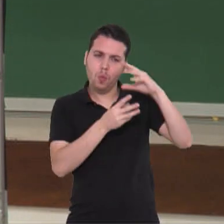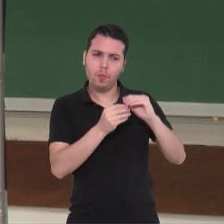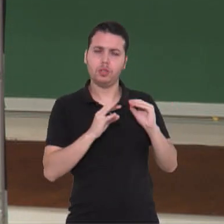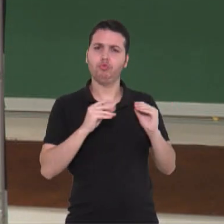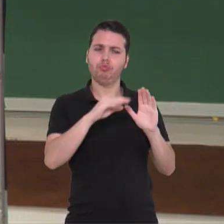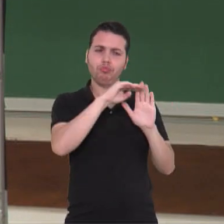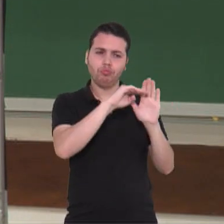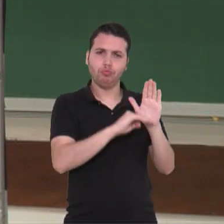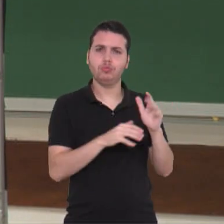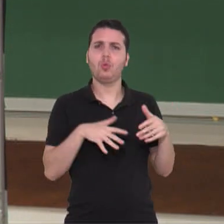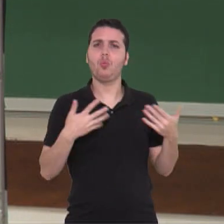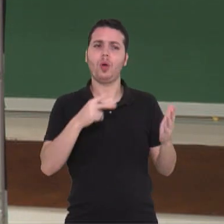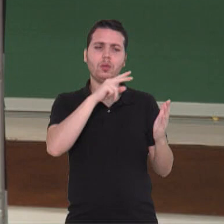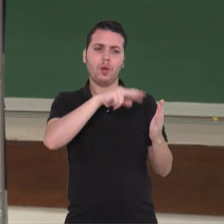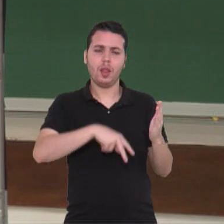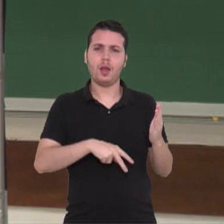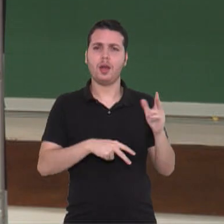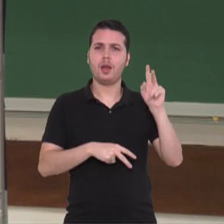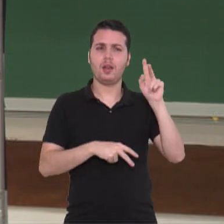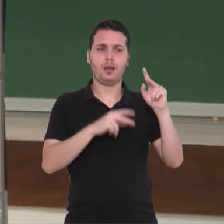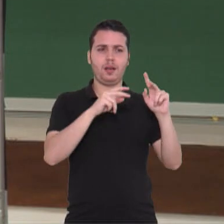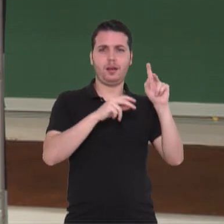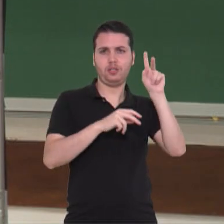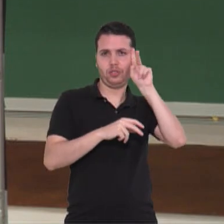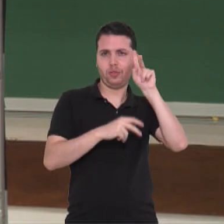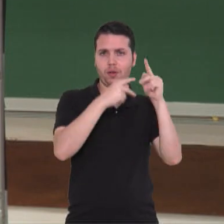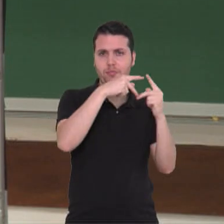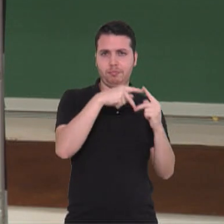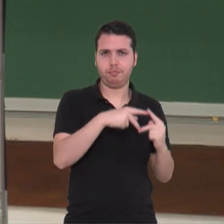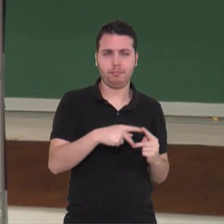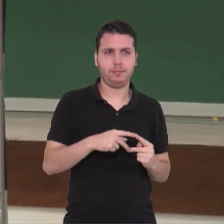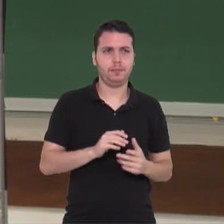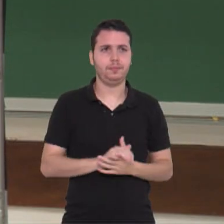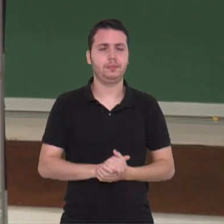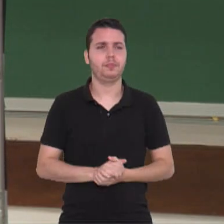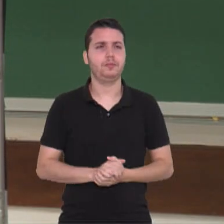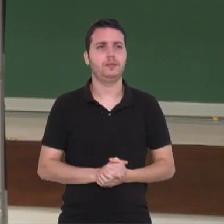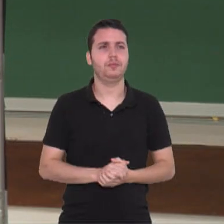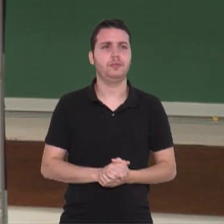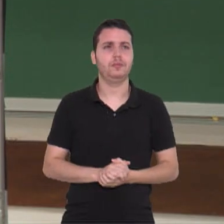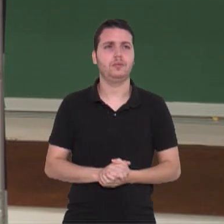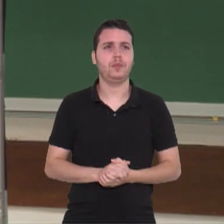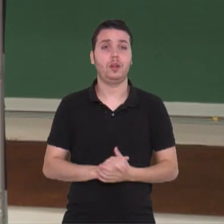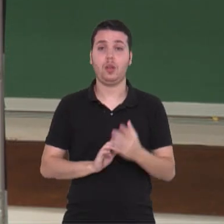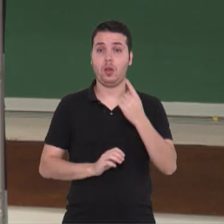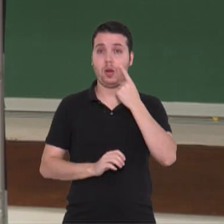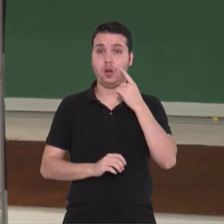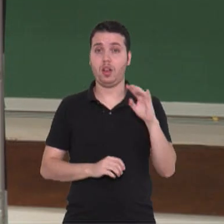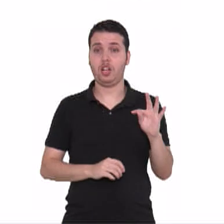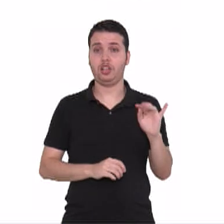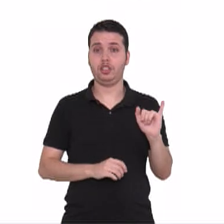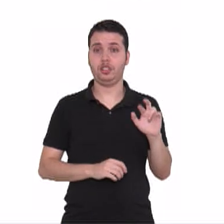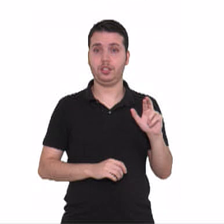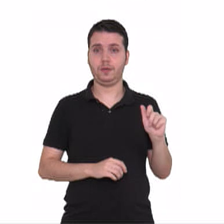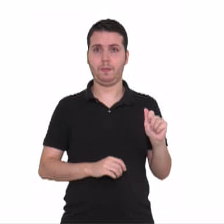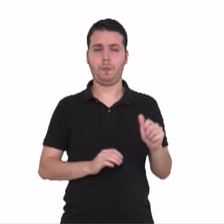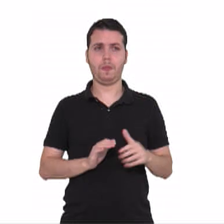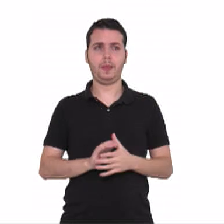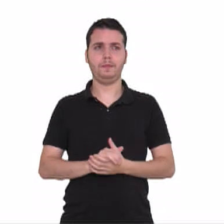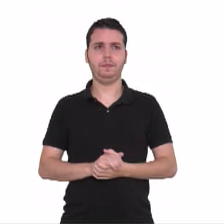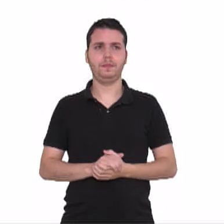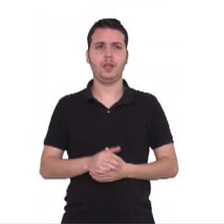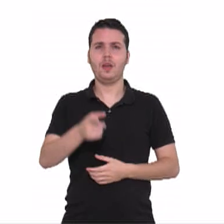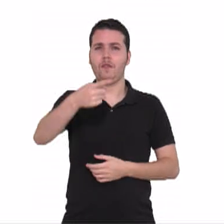vou fazer uma leitura de uma história em quadrinho ou mesmo de uma tira. Então, aqui eu tenho uma tira. Vocês vão fazer